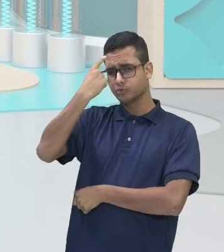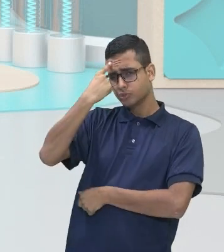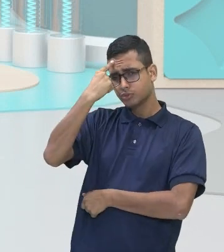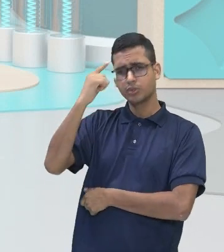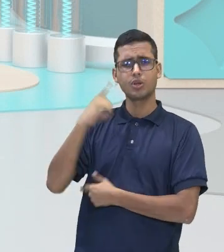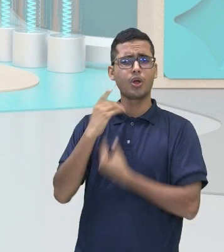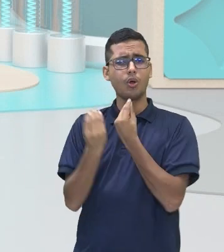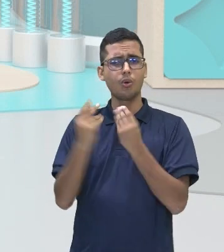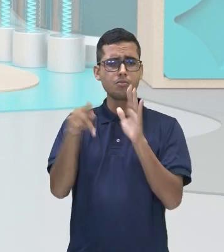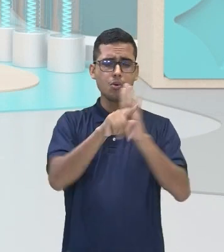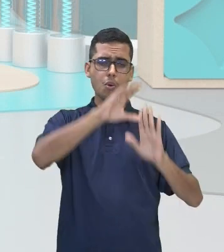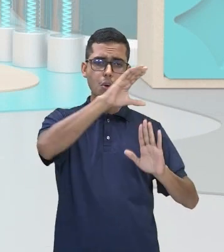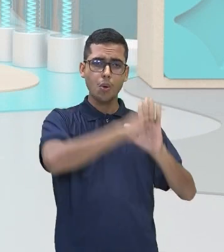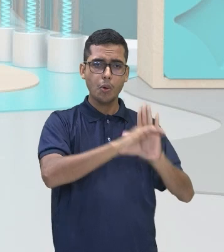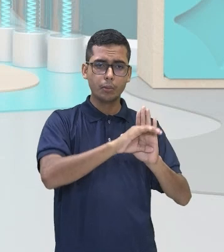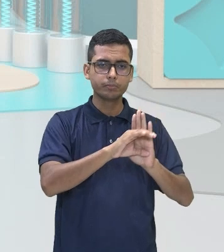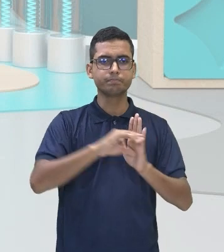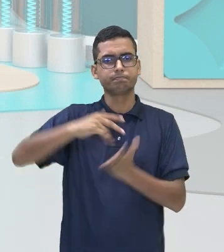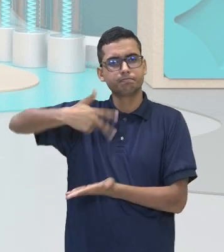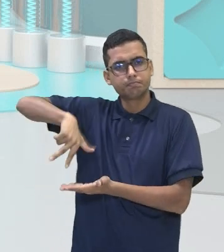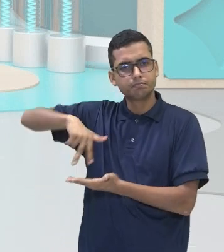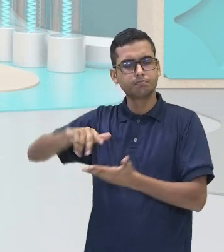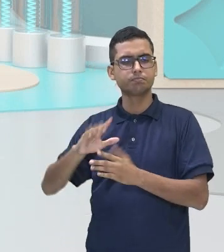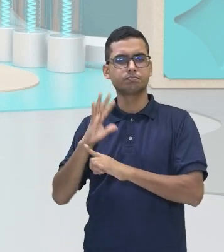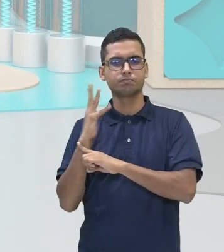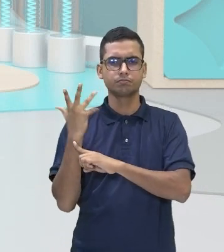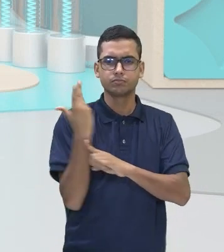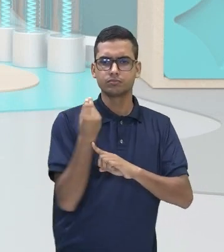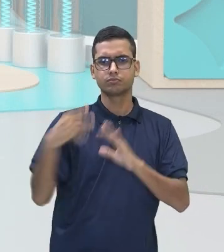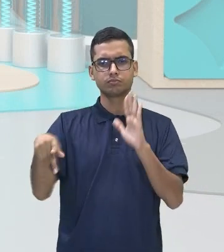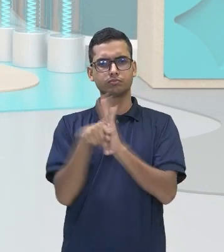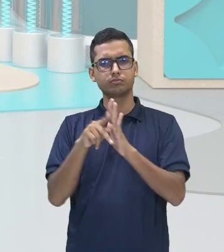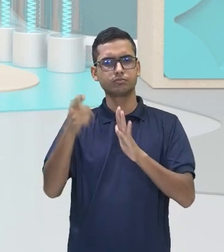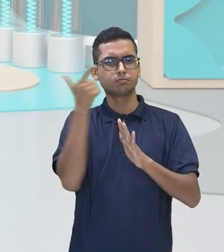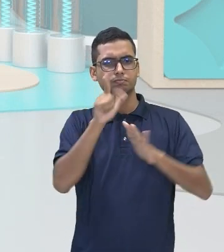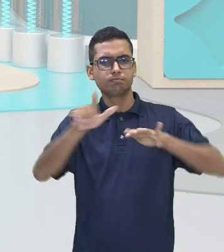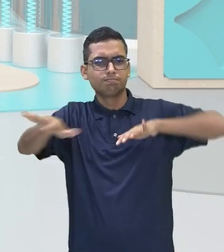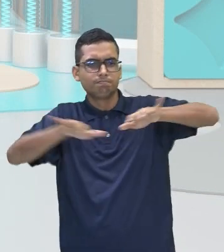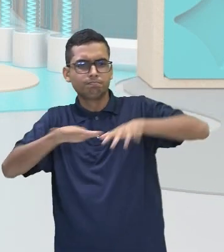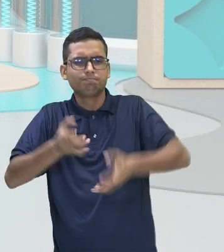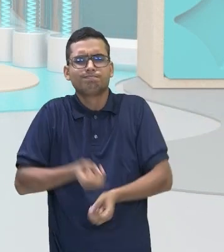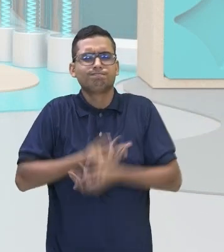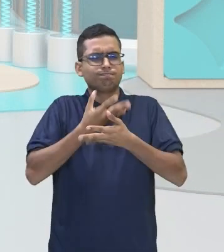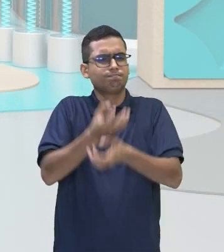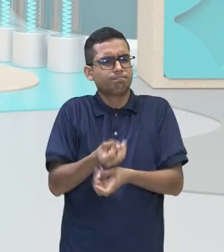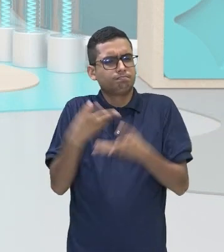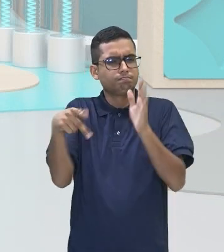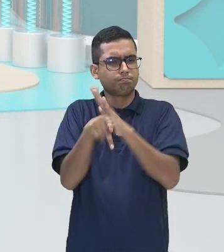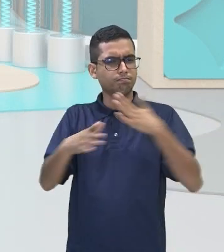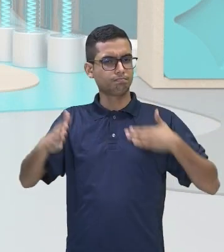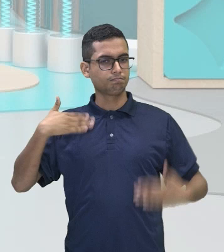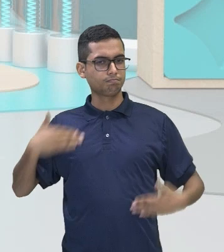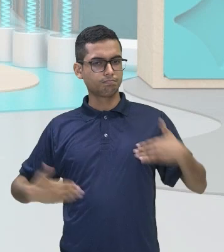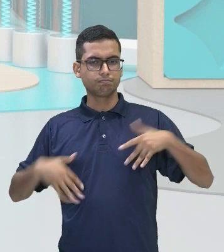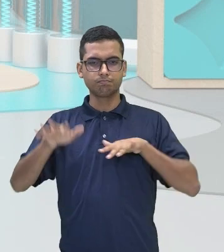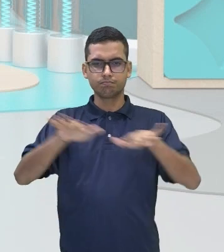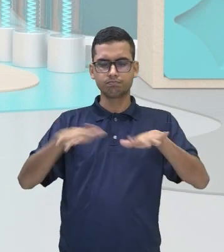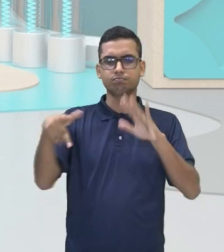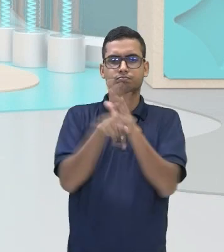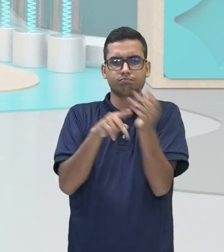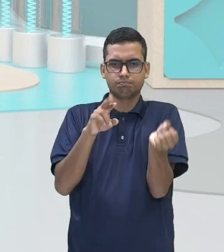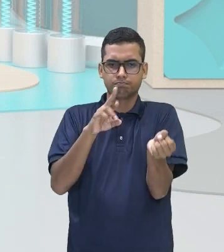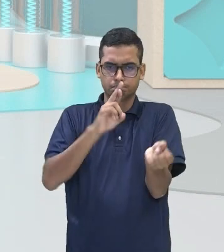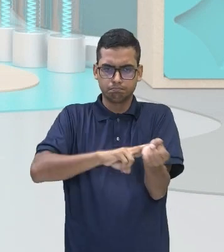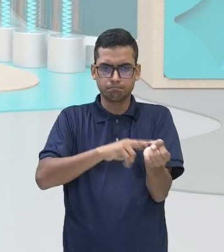conceito. Olha só, dança é a arte de movimentar expressivamente o corpo, seguindo alguns